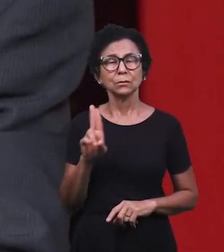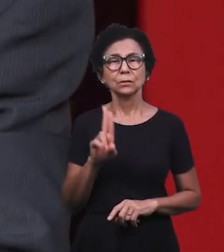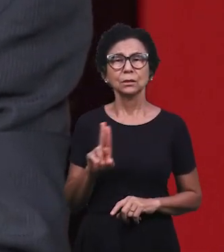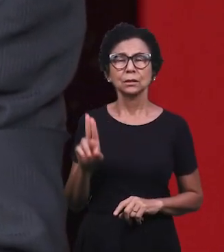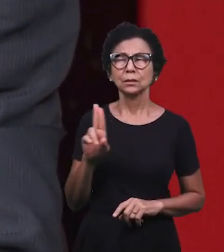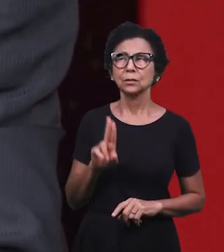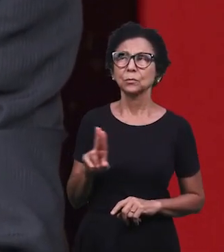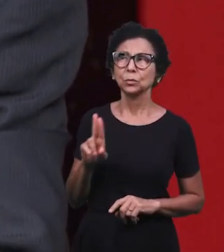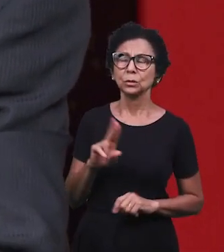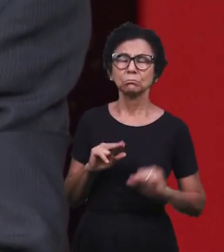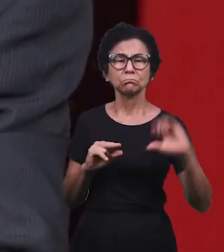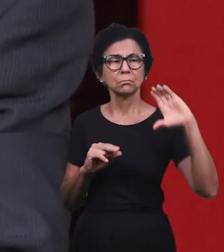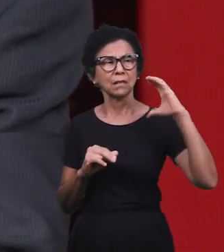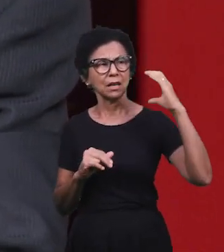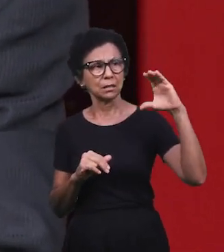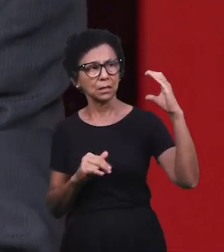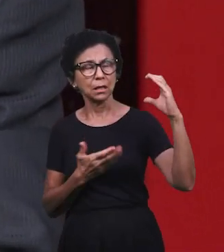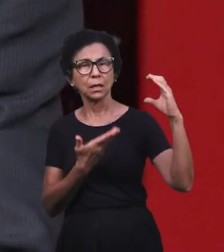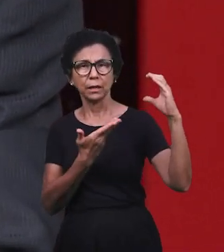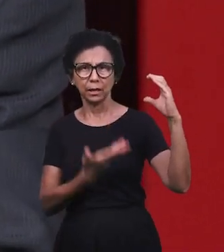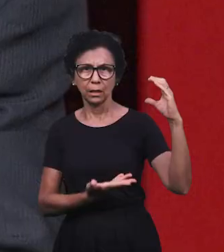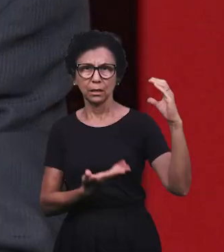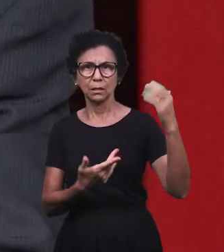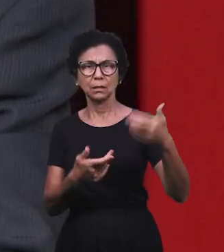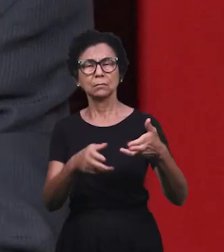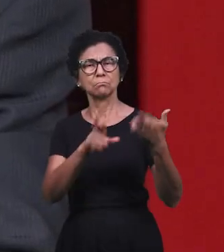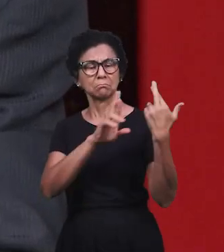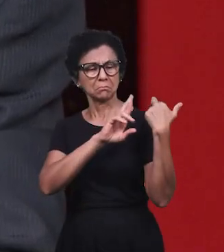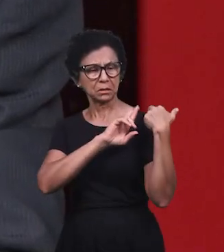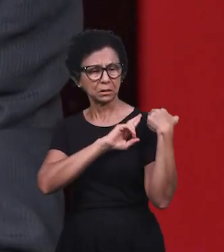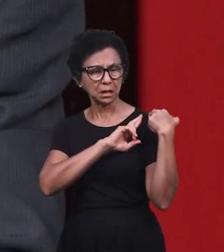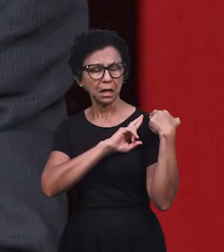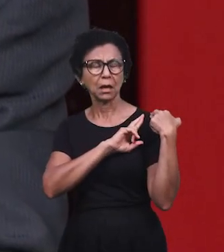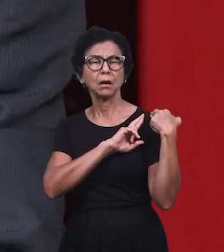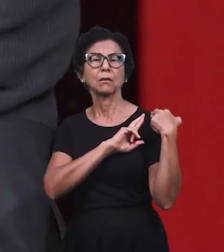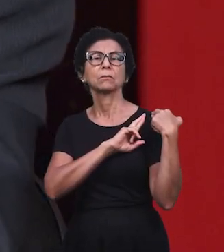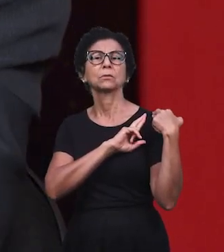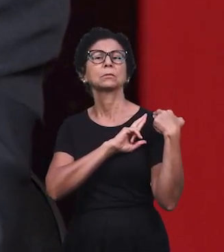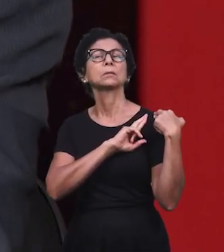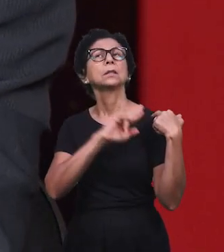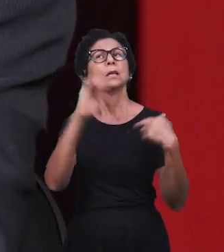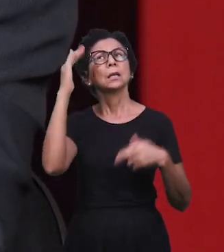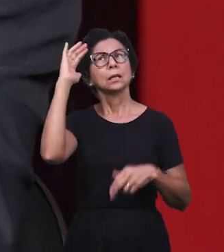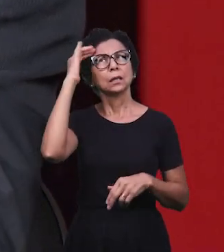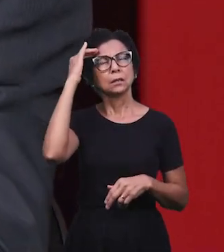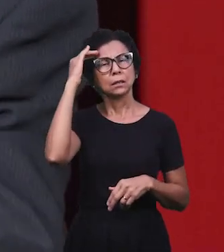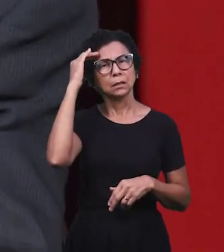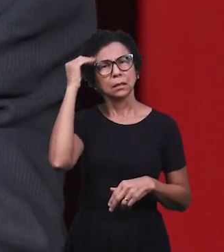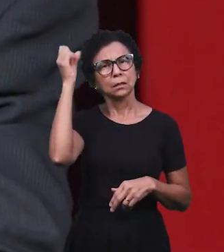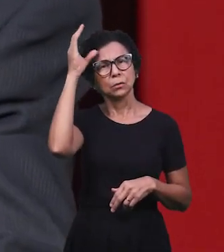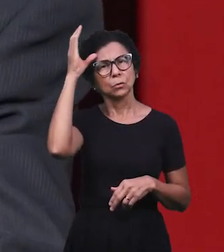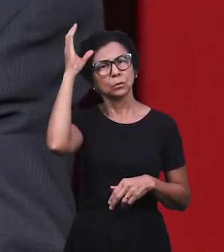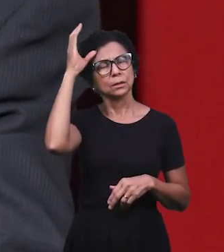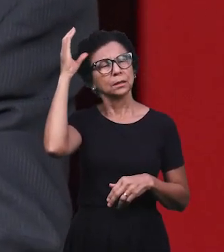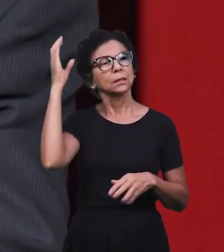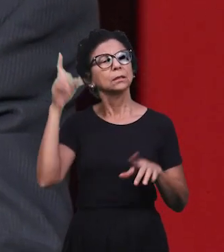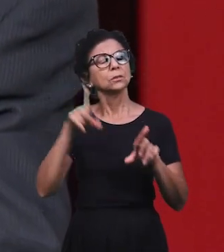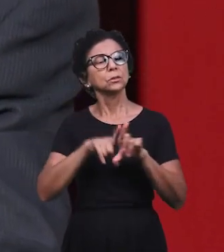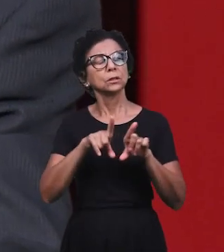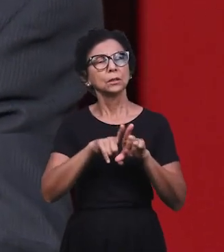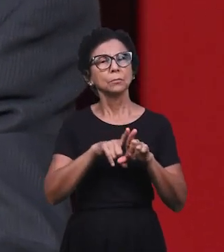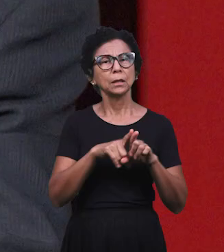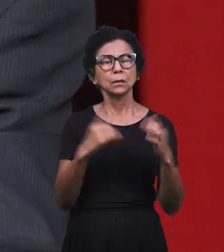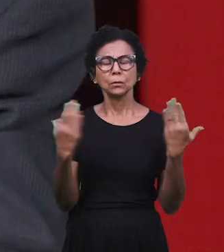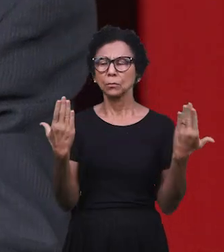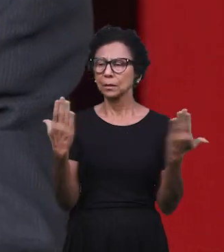a ciência de uma forma responsável, de uma forma consciente, e ao mesmo tempo olhamos para a palavra do Senhor, as